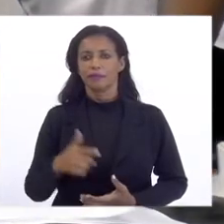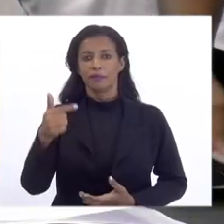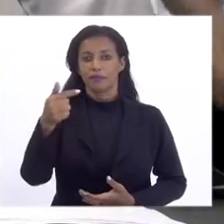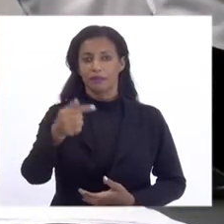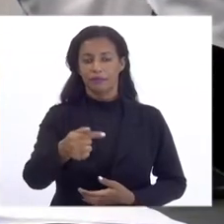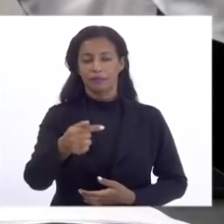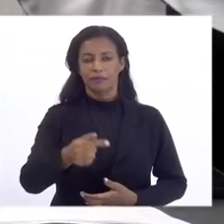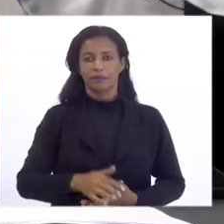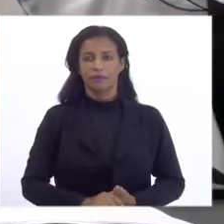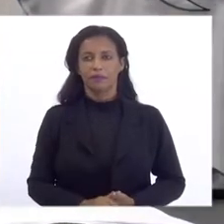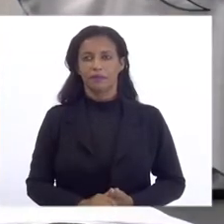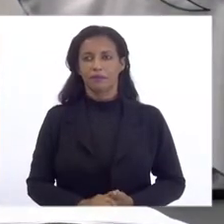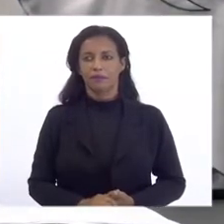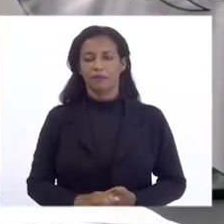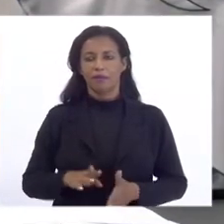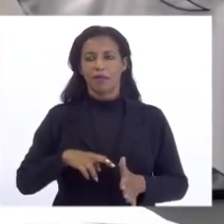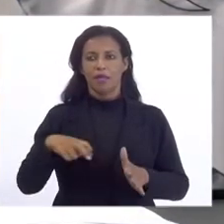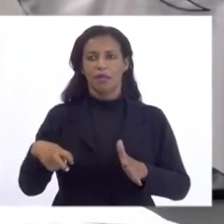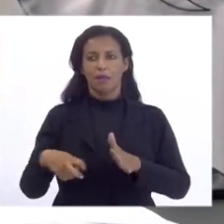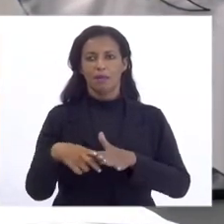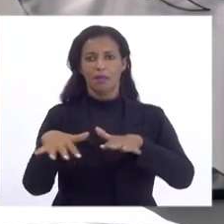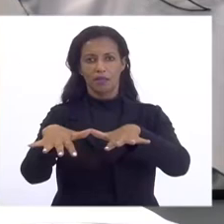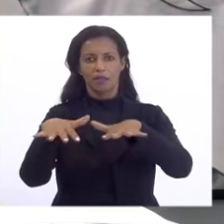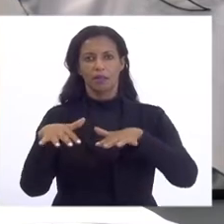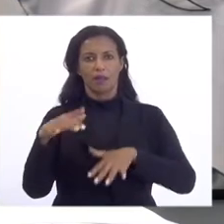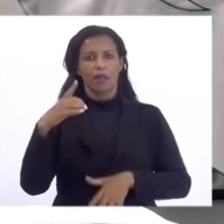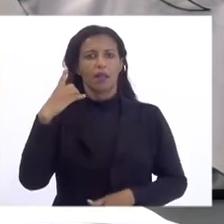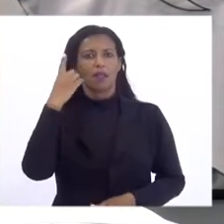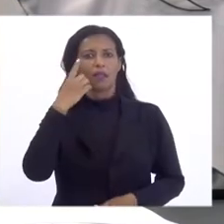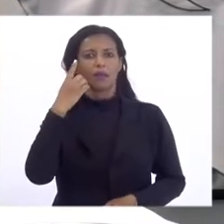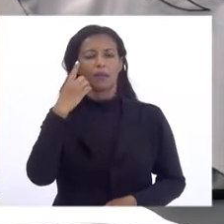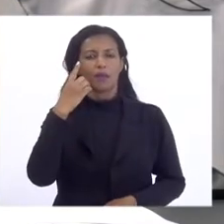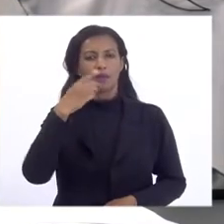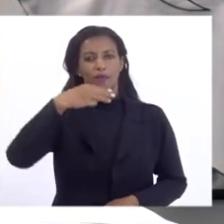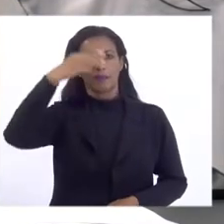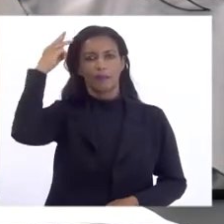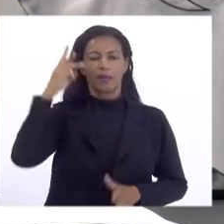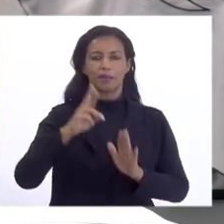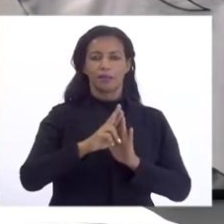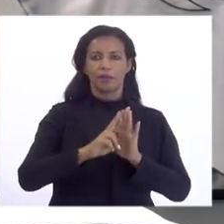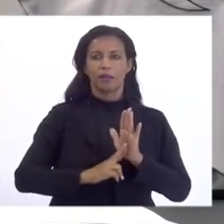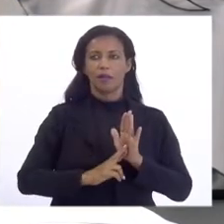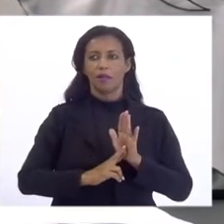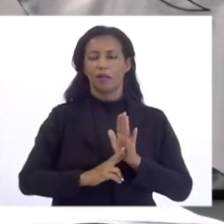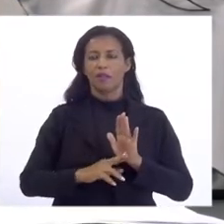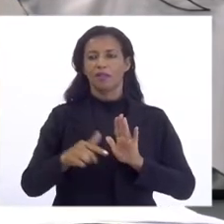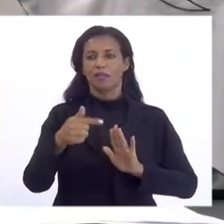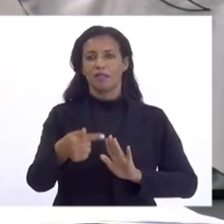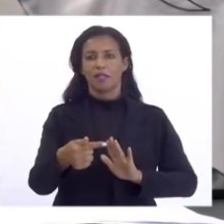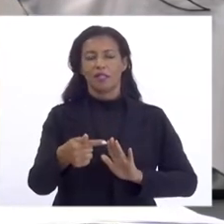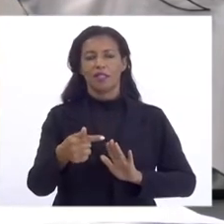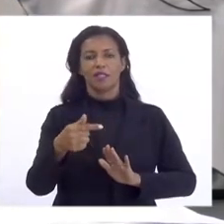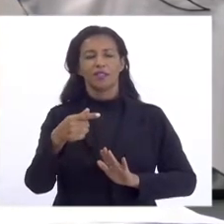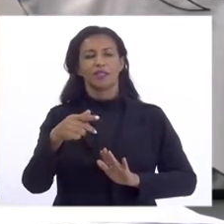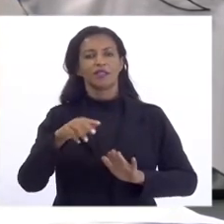7. Emendas de plenário, deputado Márcio Pacheco, relator. 7. Emendas de plenário ao projeto